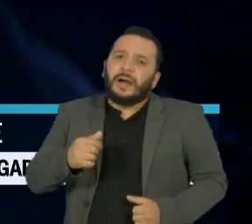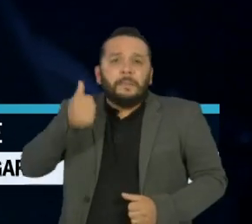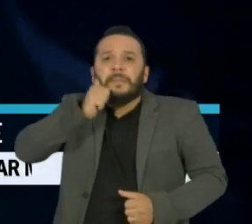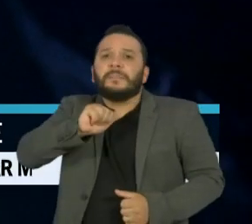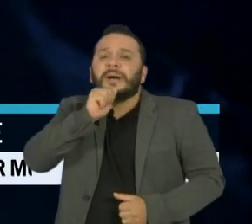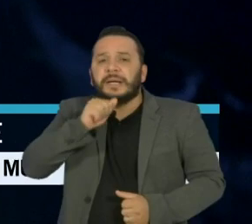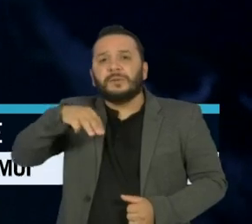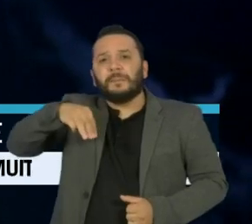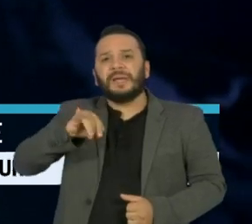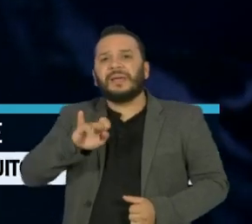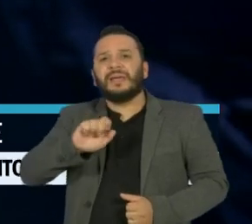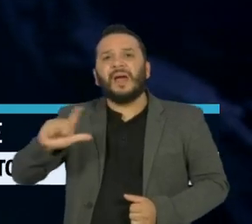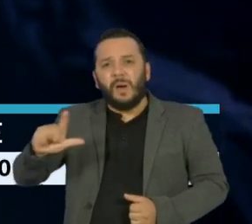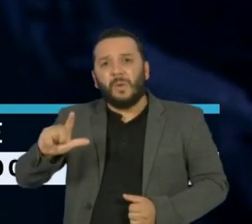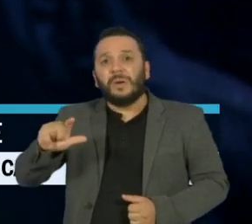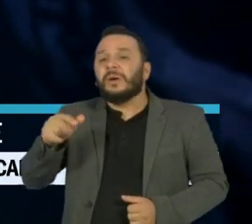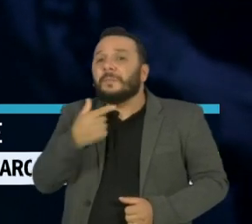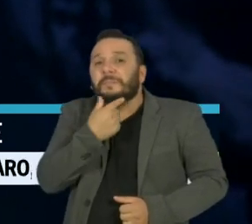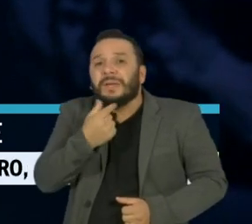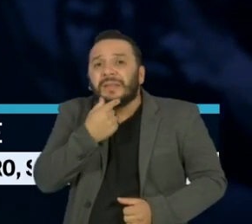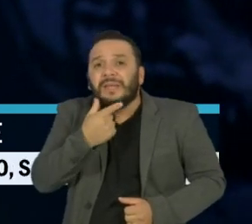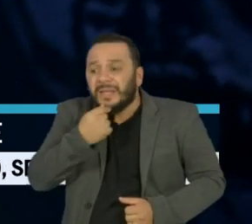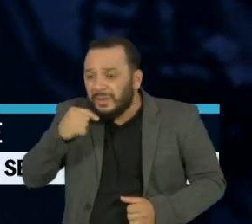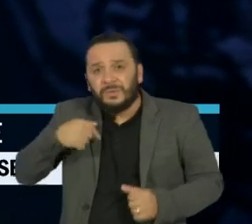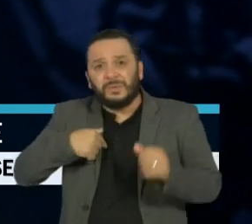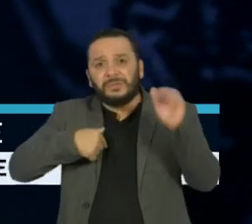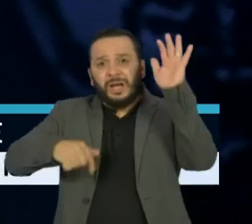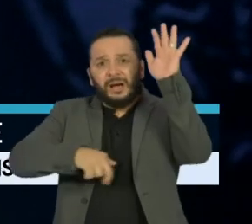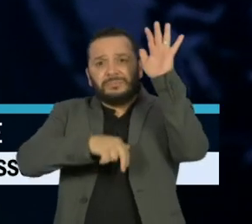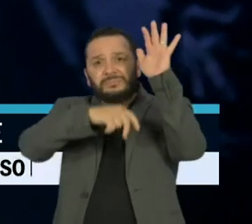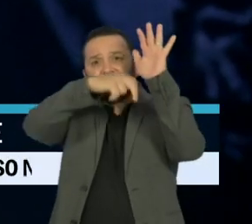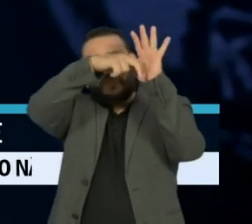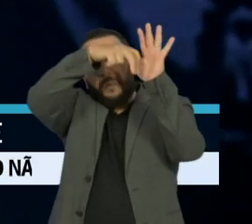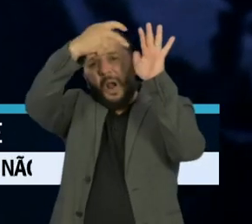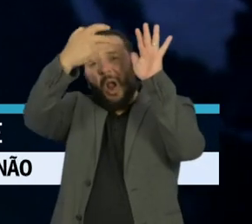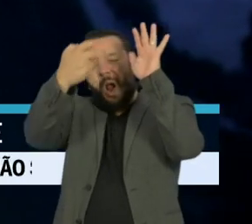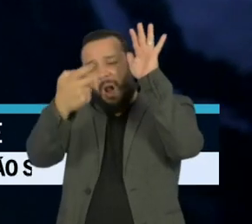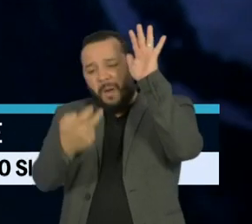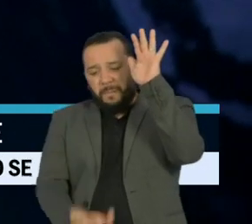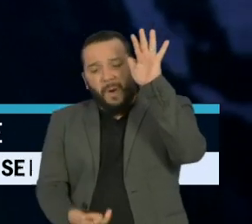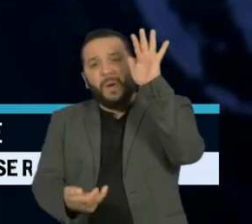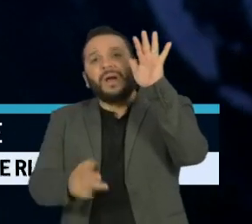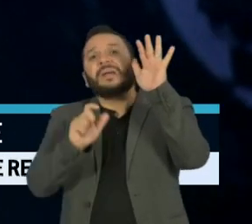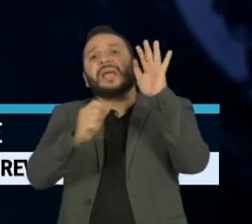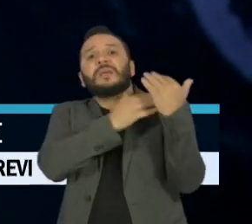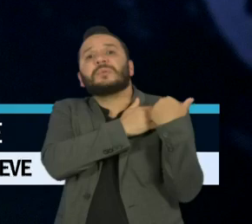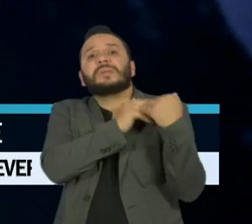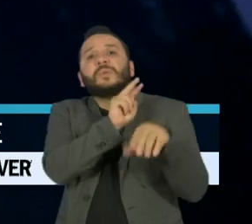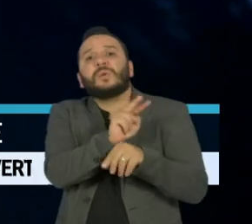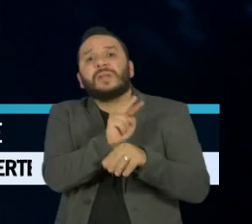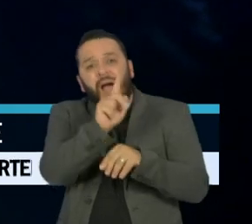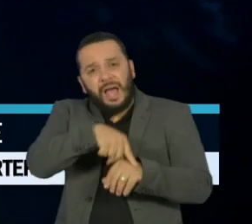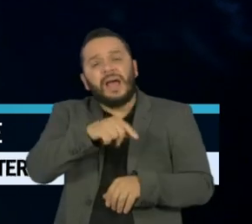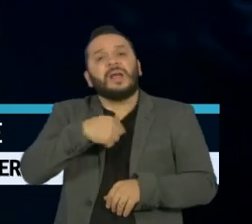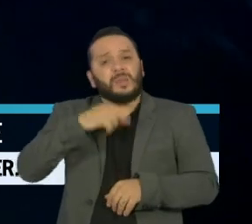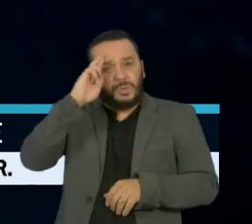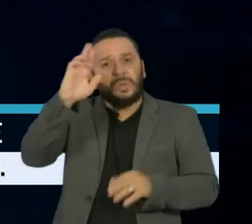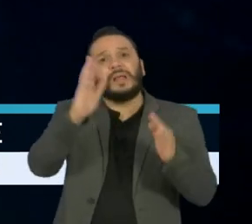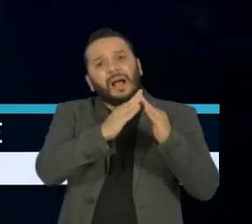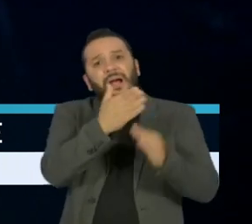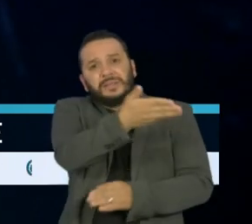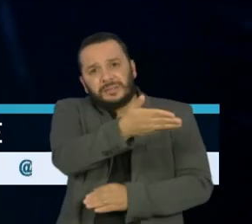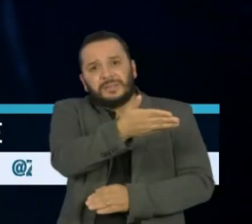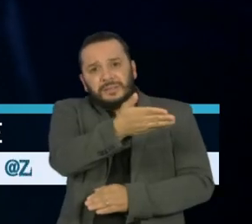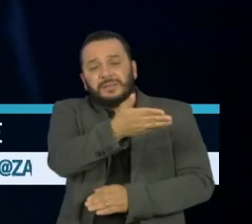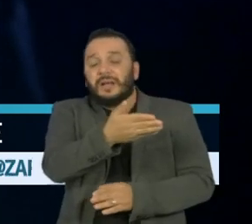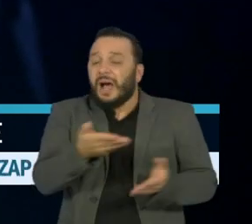caiu do 9º andar de um prédio depois que a mãe dele, Mirtes Renata, deixou o filho sob os cuidados da patroa. Esse é mais um caso que expõe